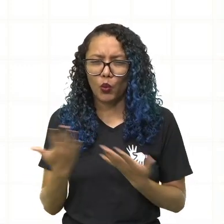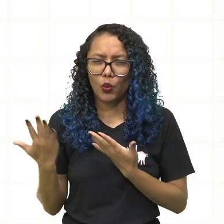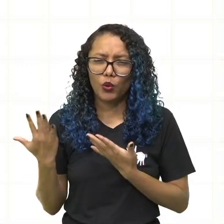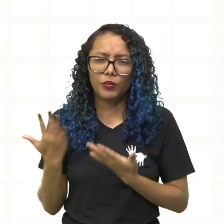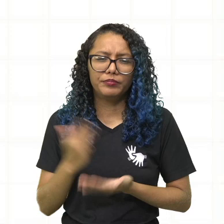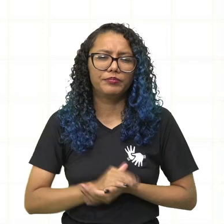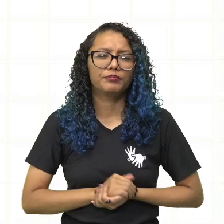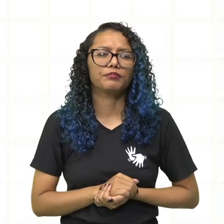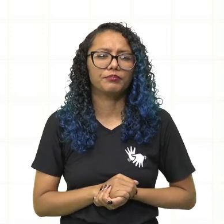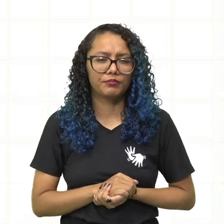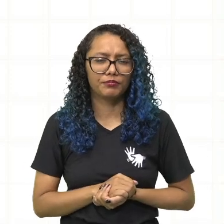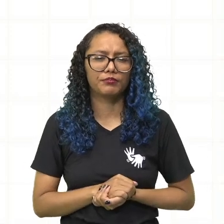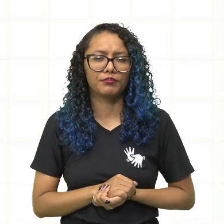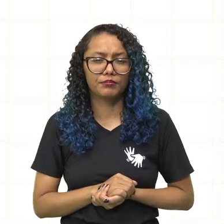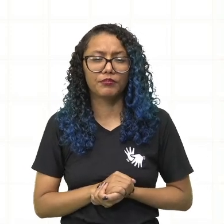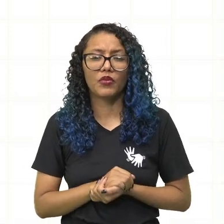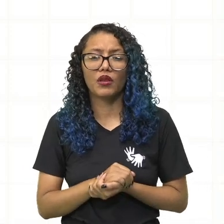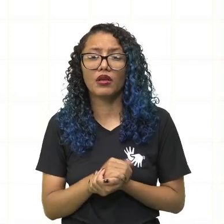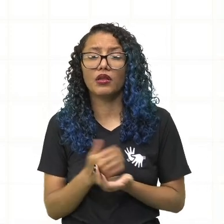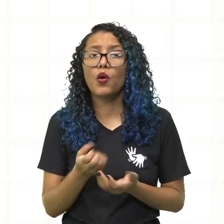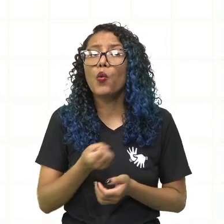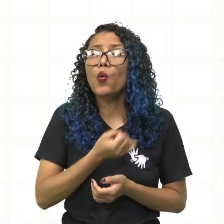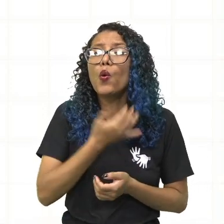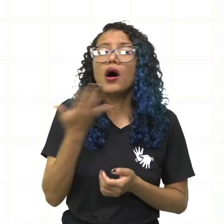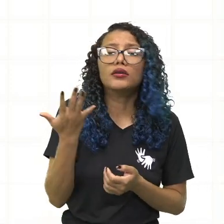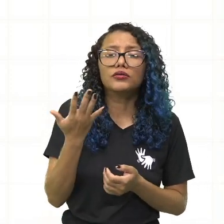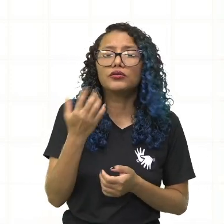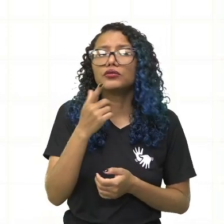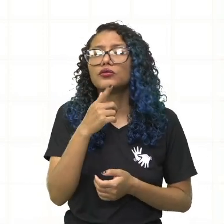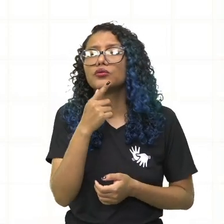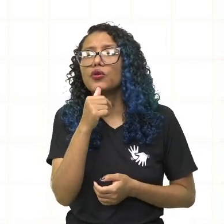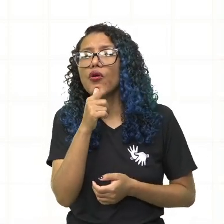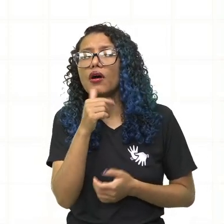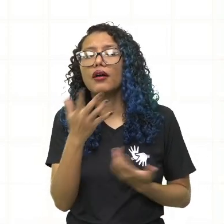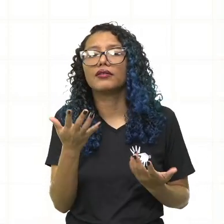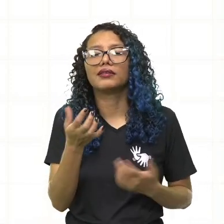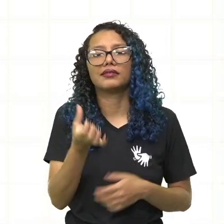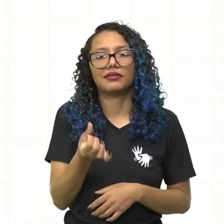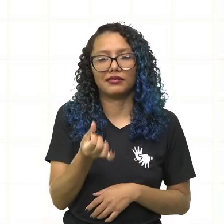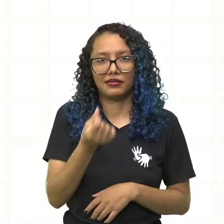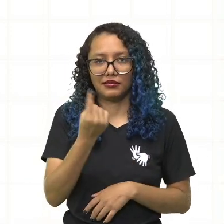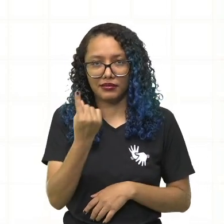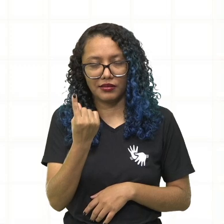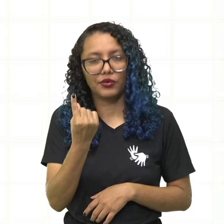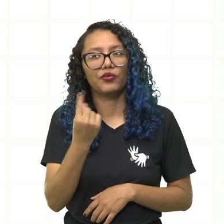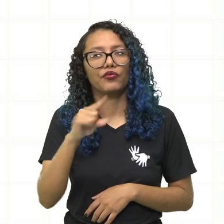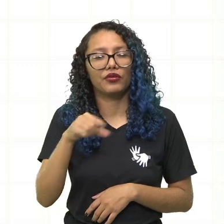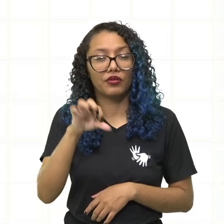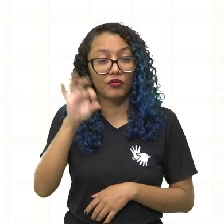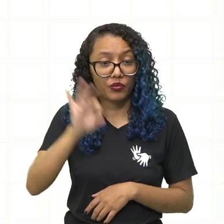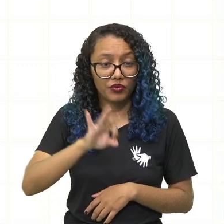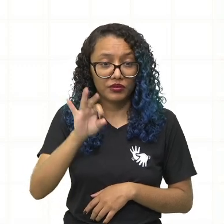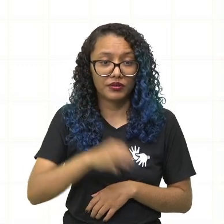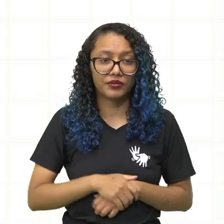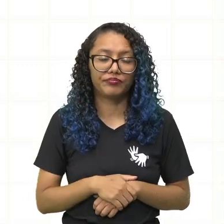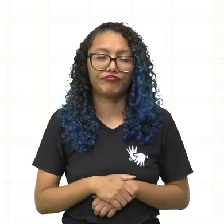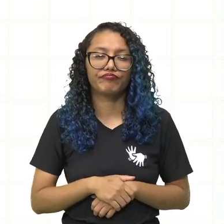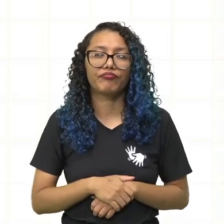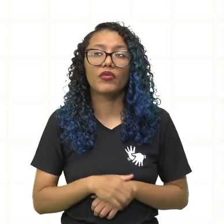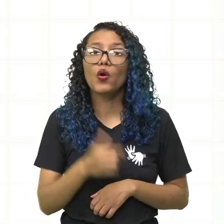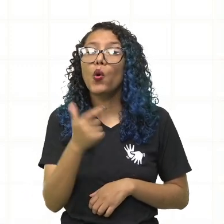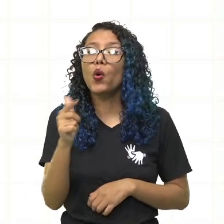a partir da água, né? Mais de 60%. Para a gente ver, por exemplo, a produção de energia elétrica a partir dos ventos,